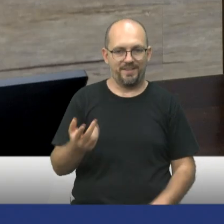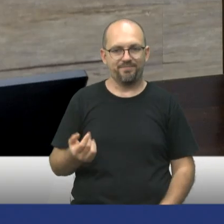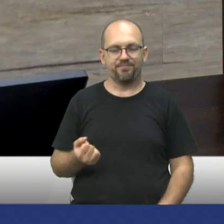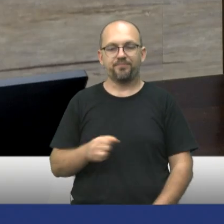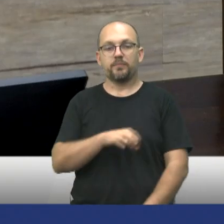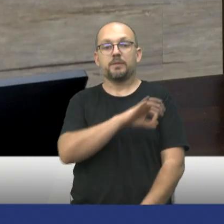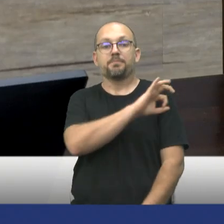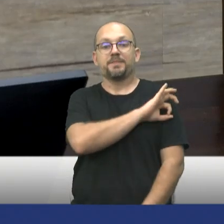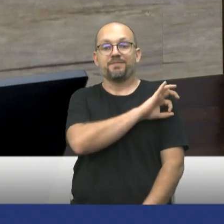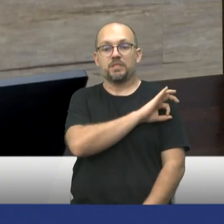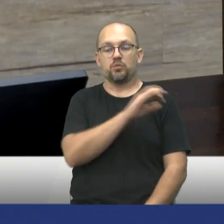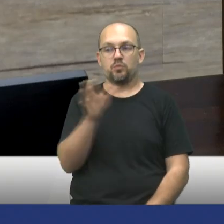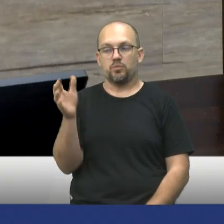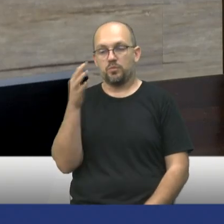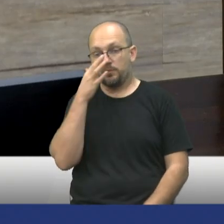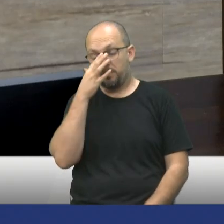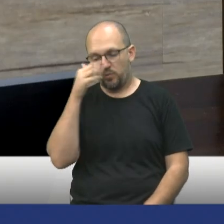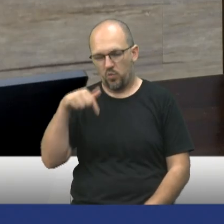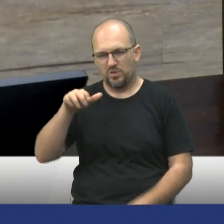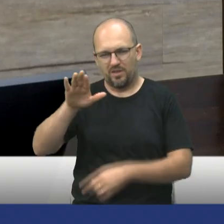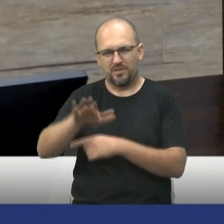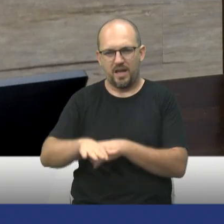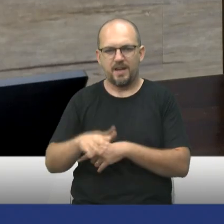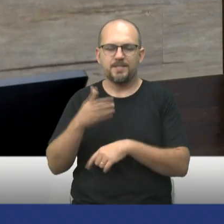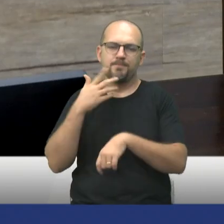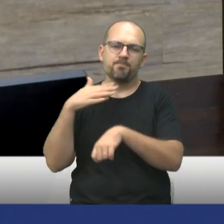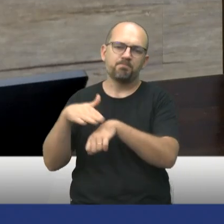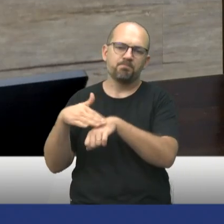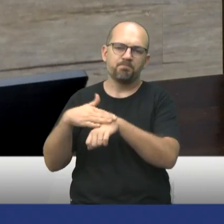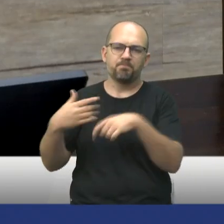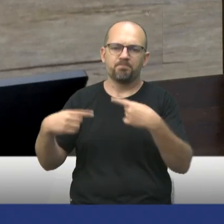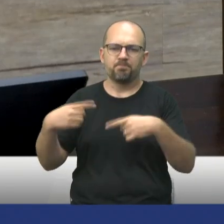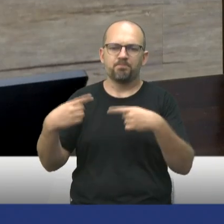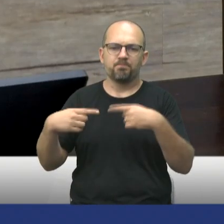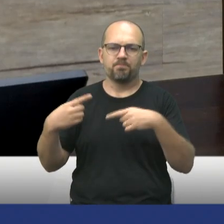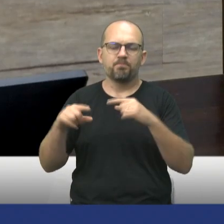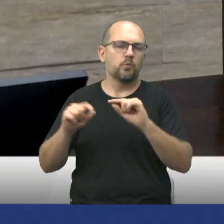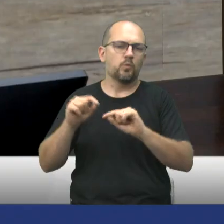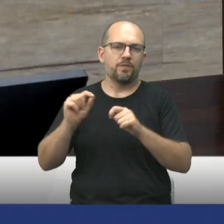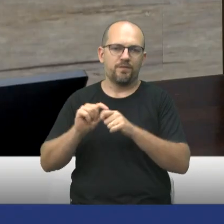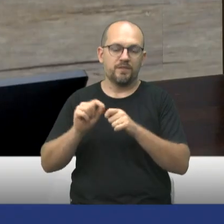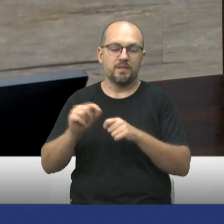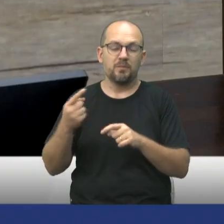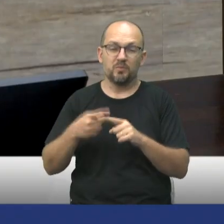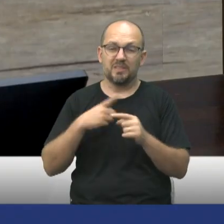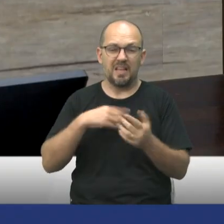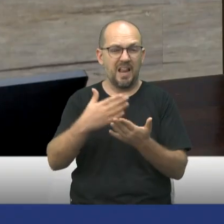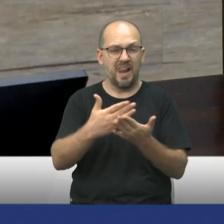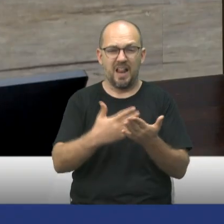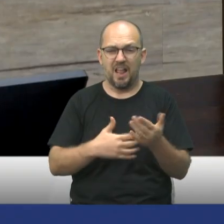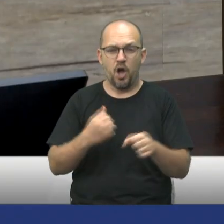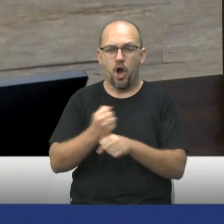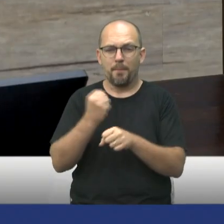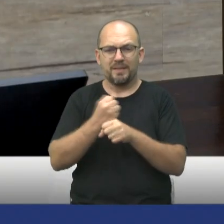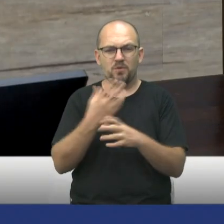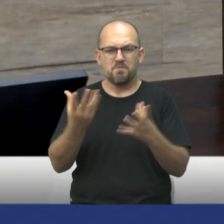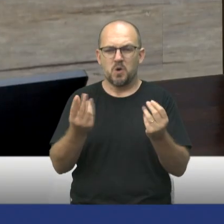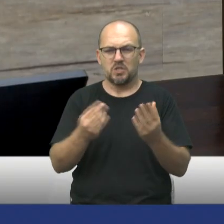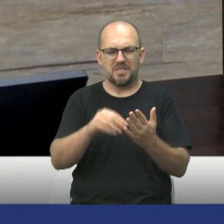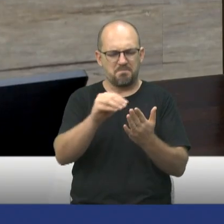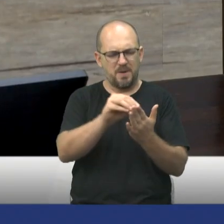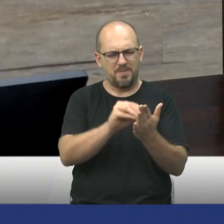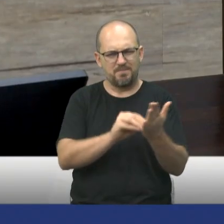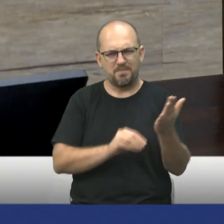né, hoje à tarde estava em discussão ainda o que seria colocado, tem uma lista enorme de obras.